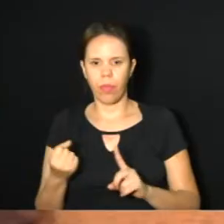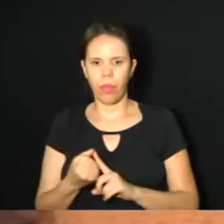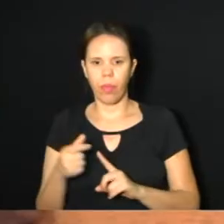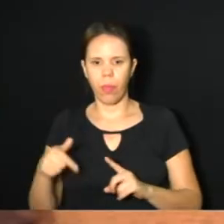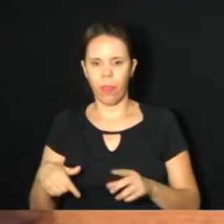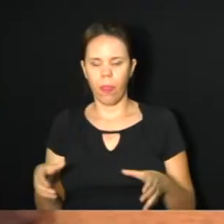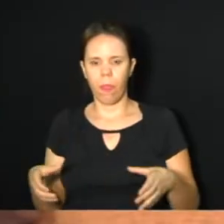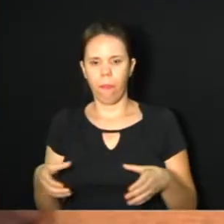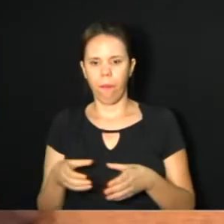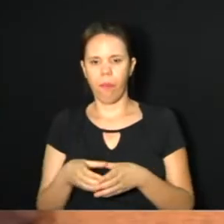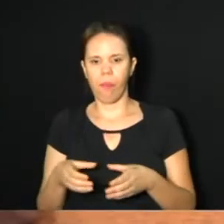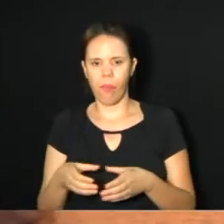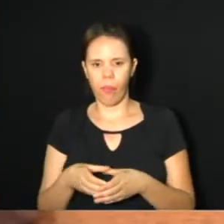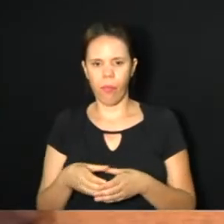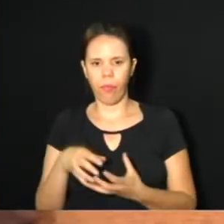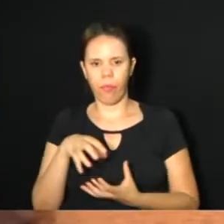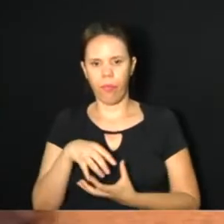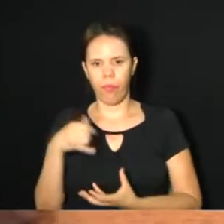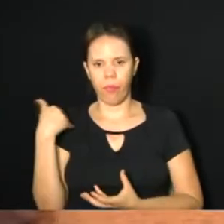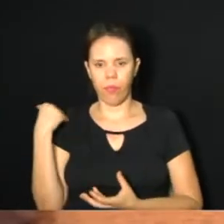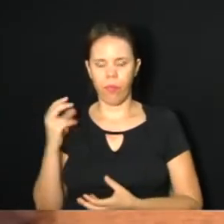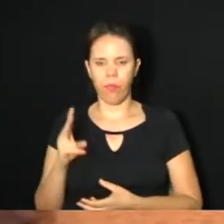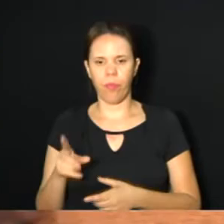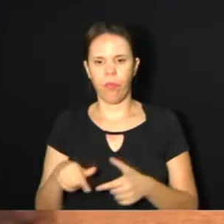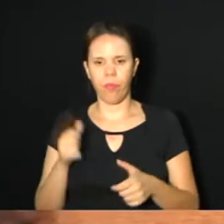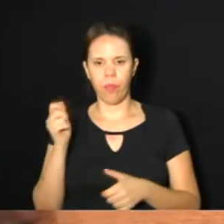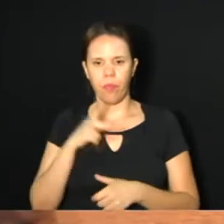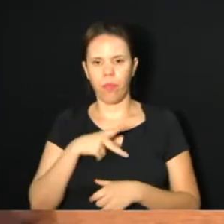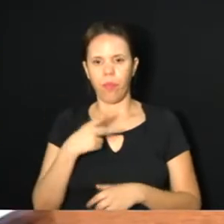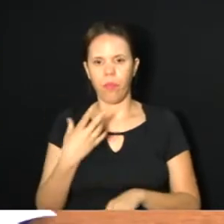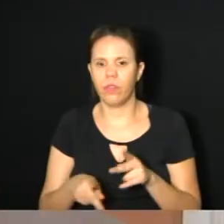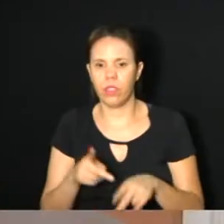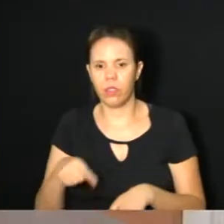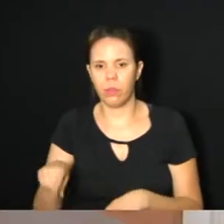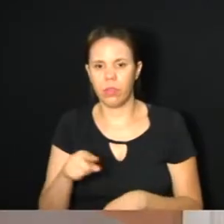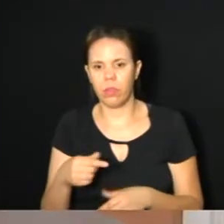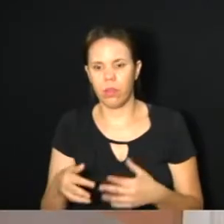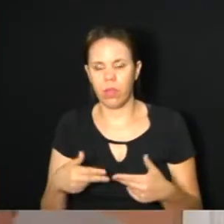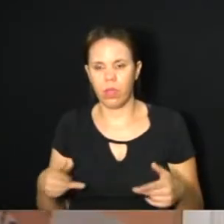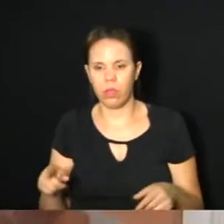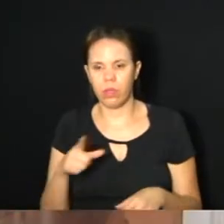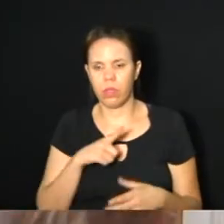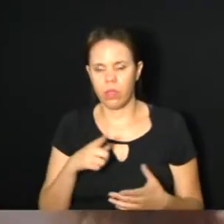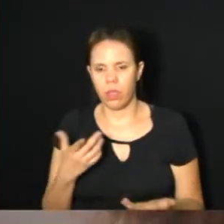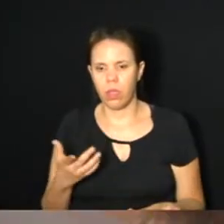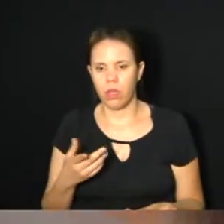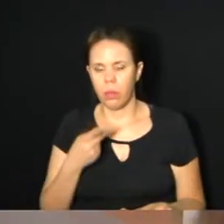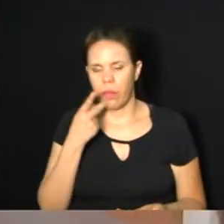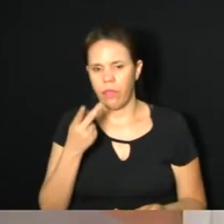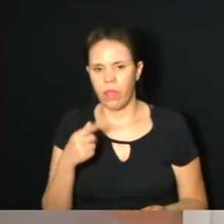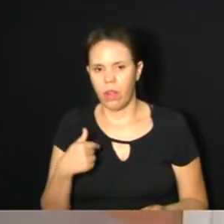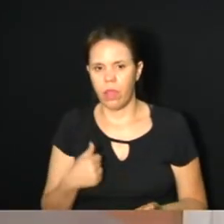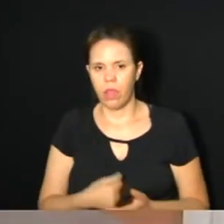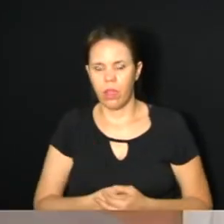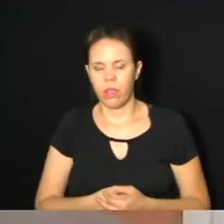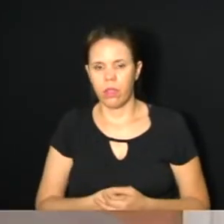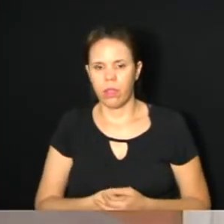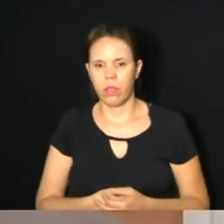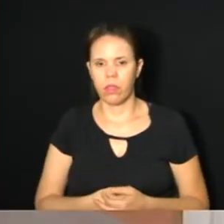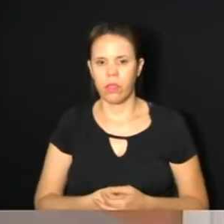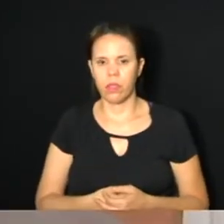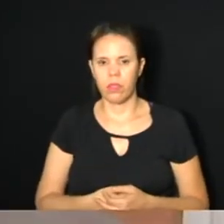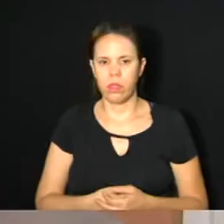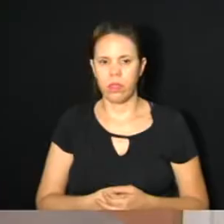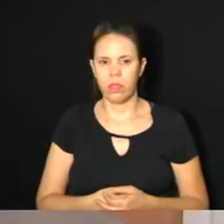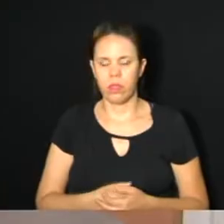apontou alta nos preços falta de oferta de planos e exigência de avaliação médica antes da contratação do